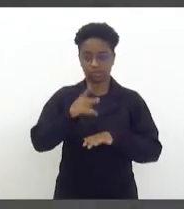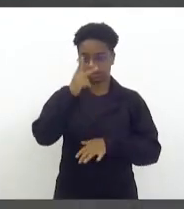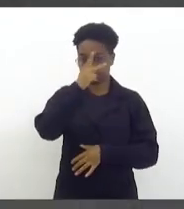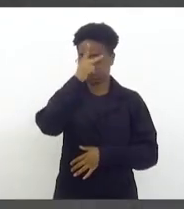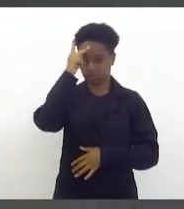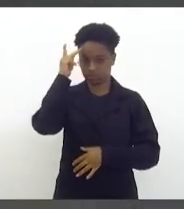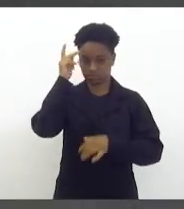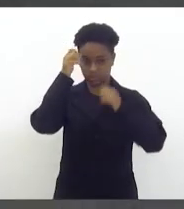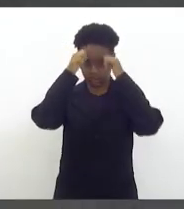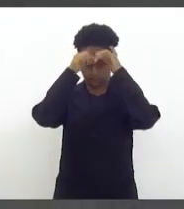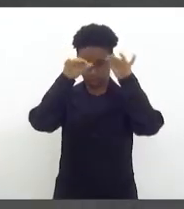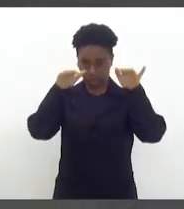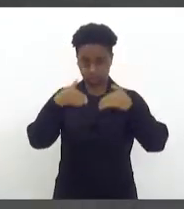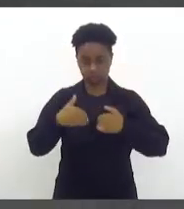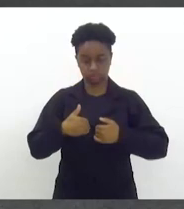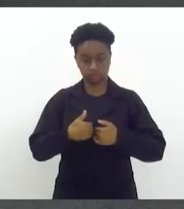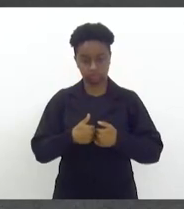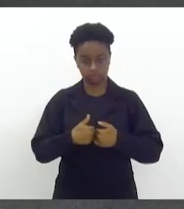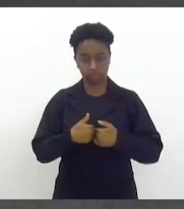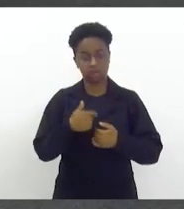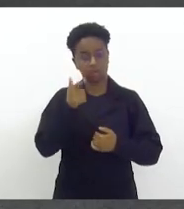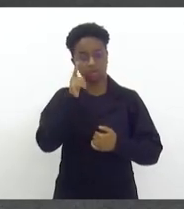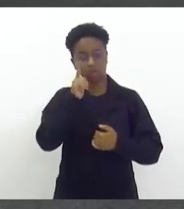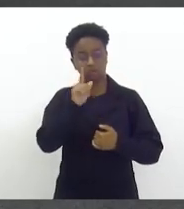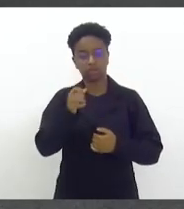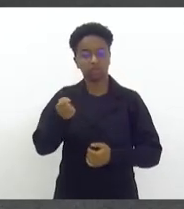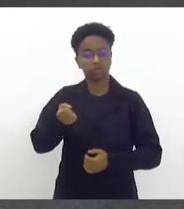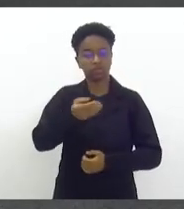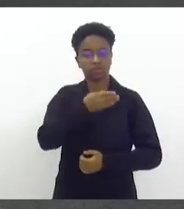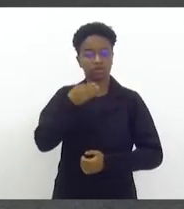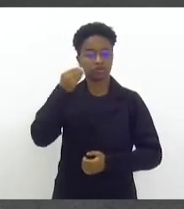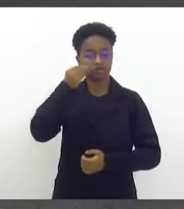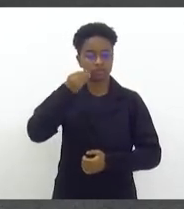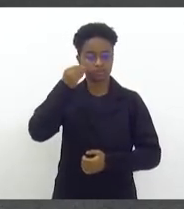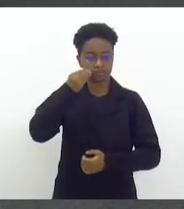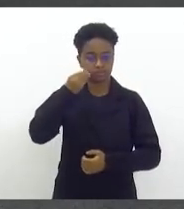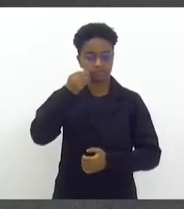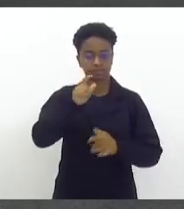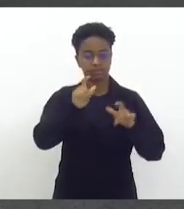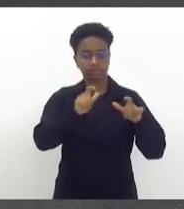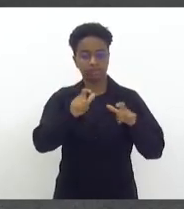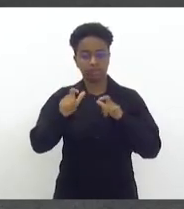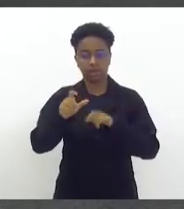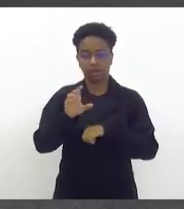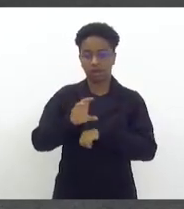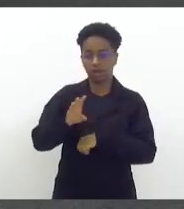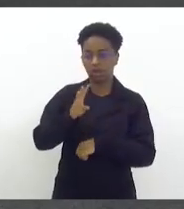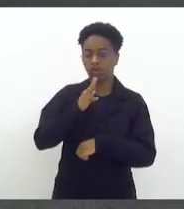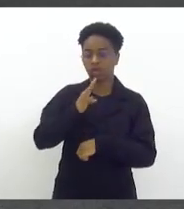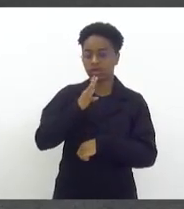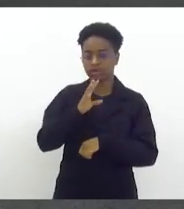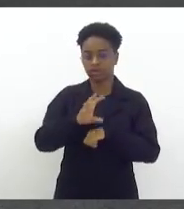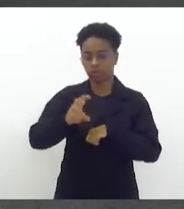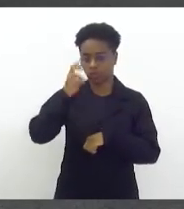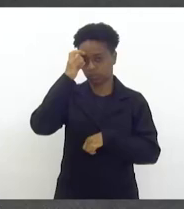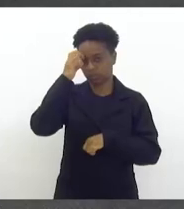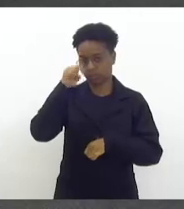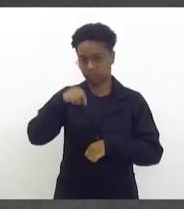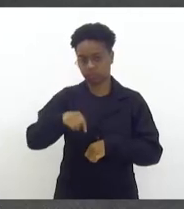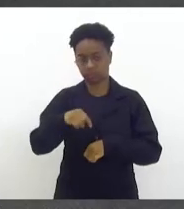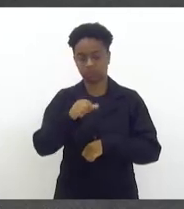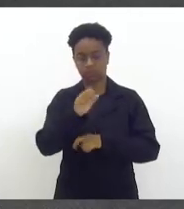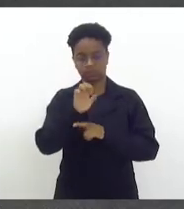de espectro autista ter acesso a novas experiências de lugares e culturas no nosso estado. E a